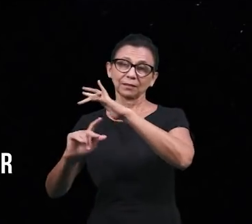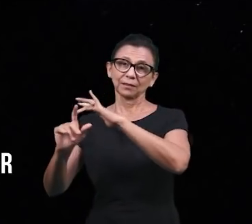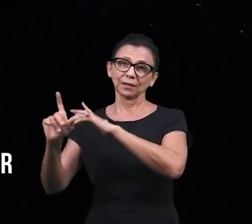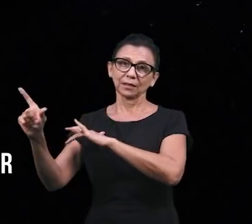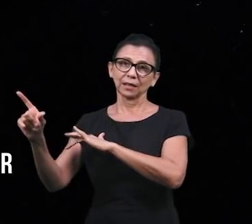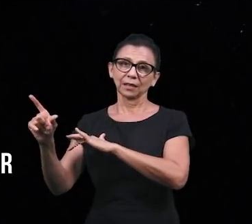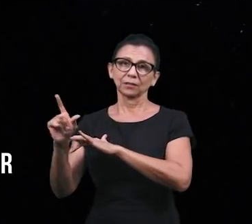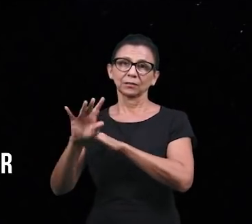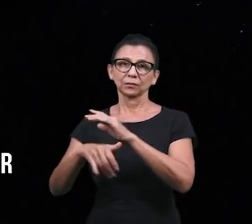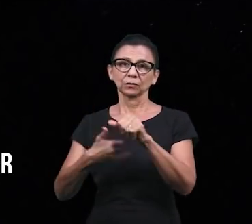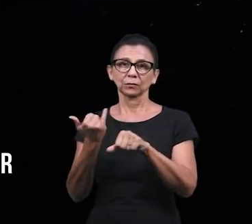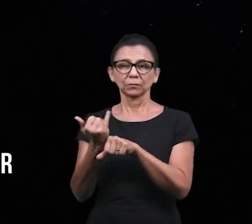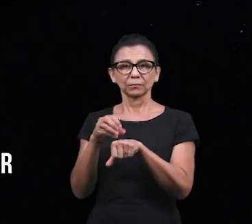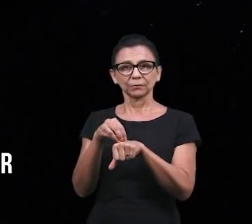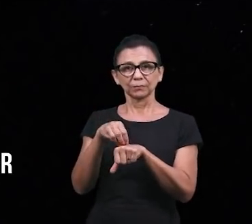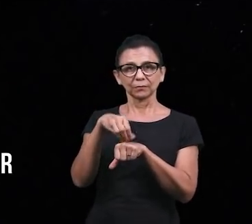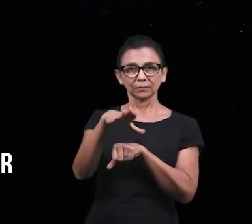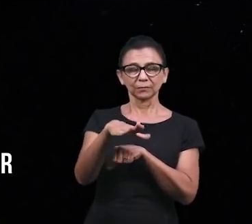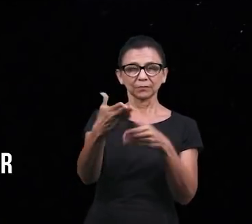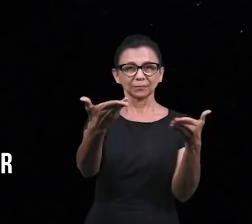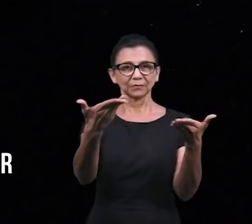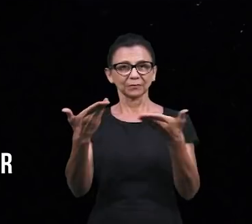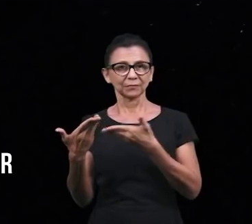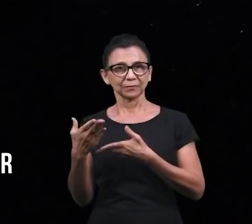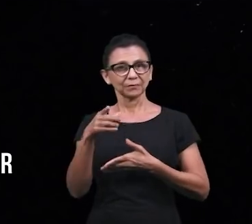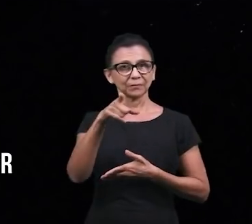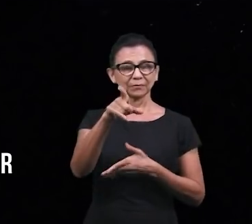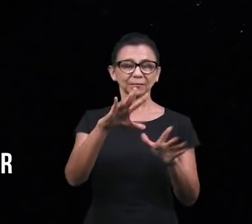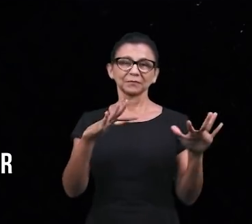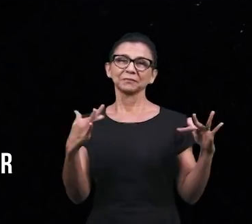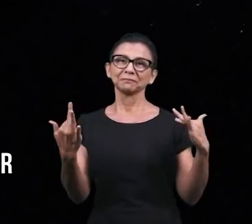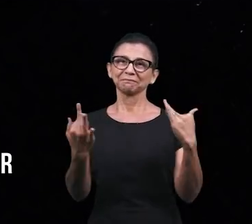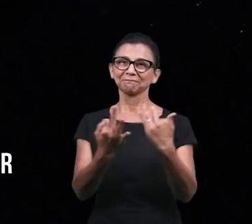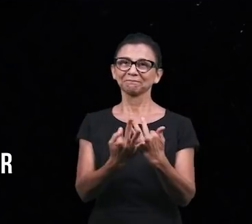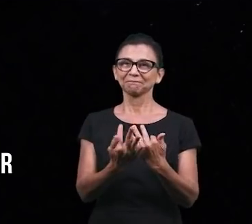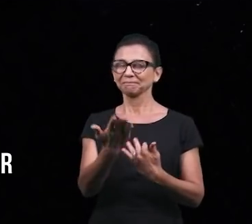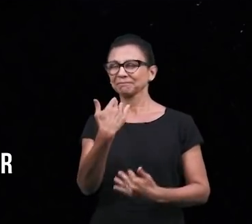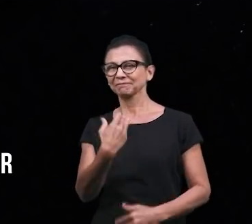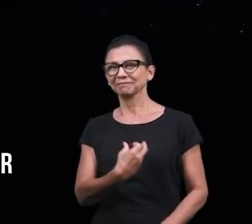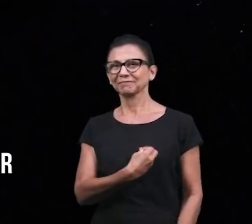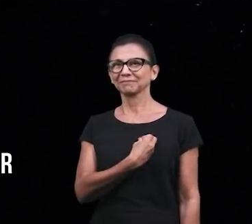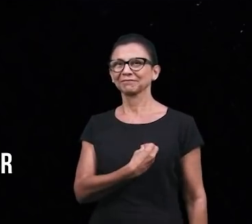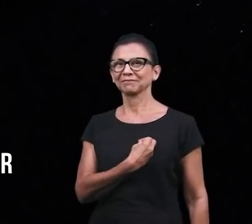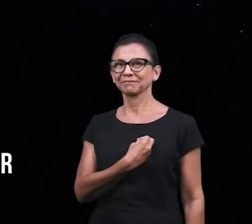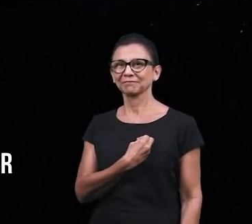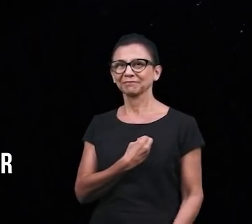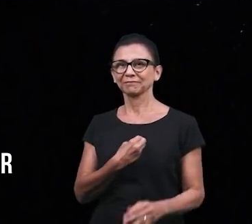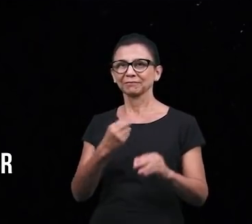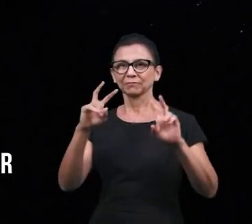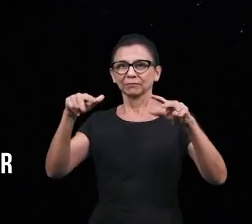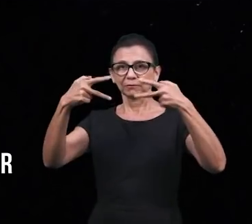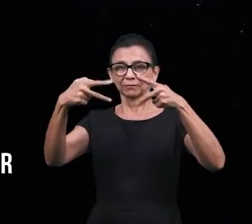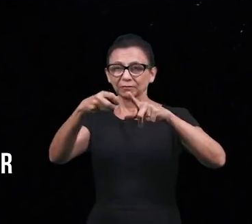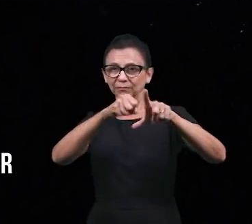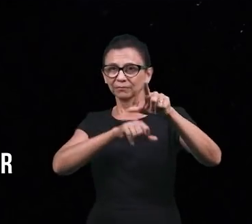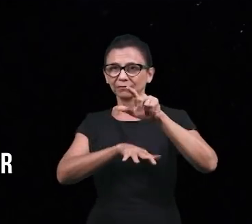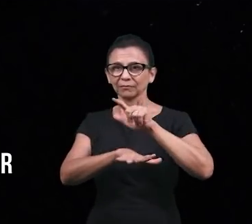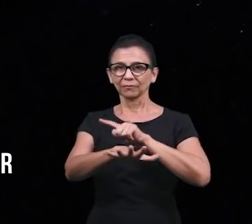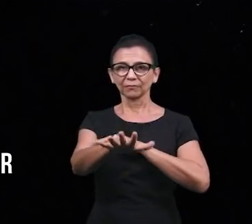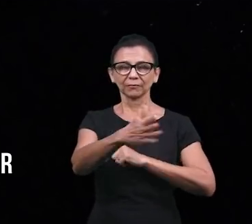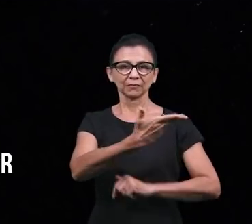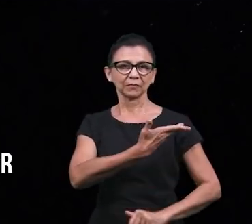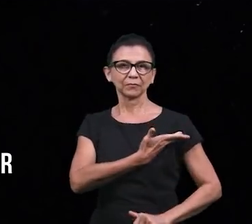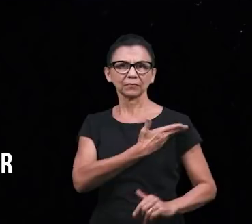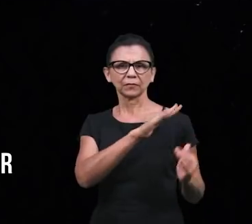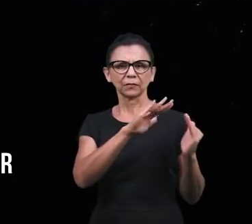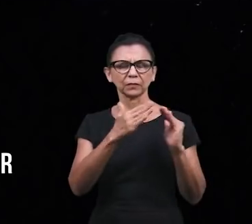Eterno, transmitido por esse canal. Convidamos você e sua família para participarem. Compartilhe esse link, passe para